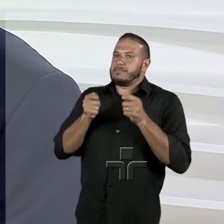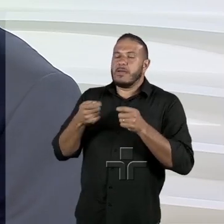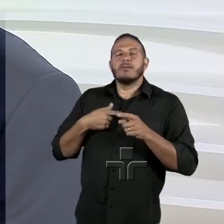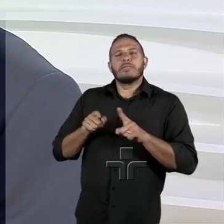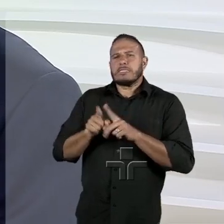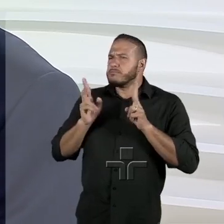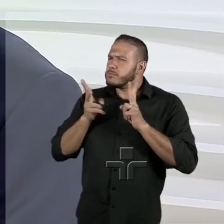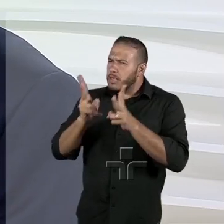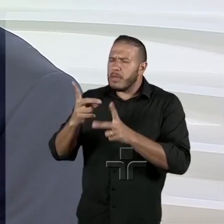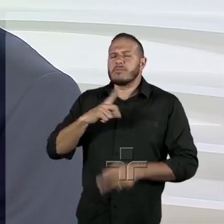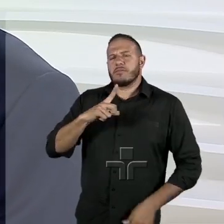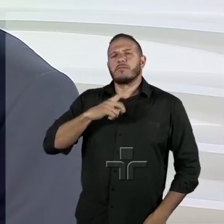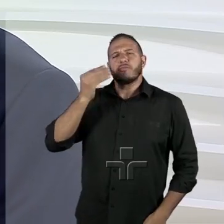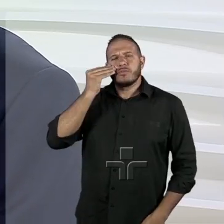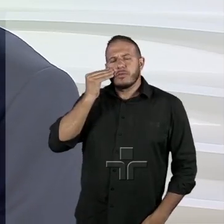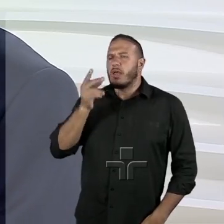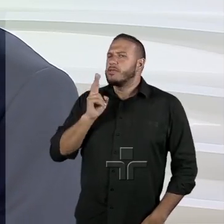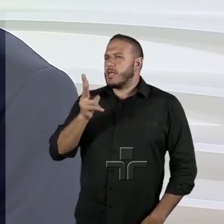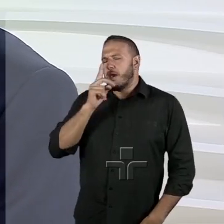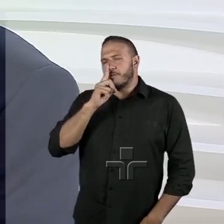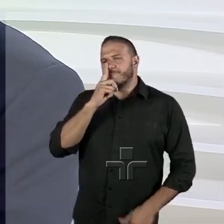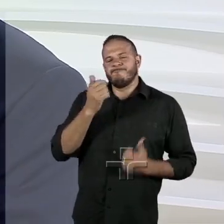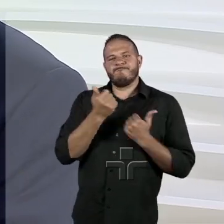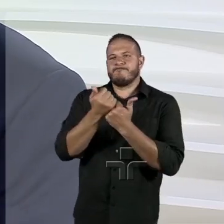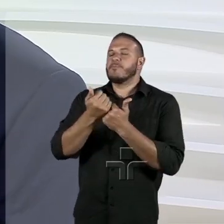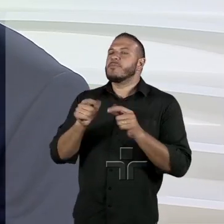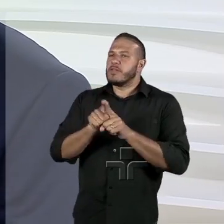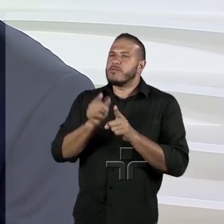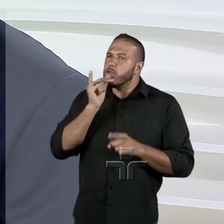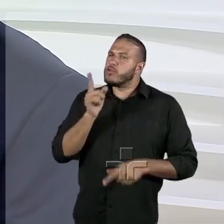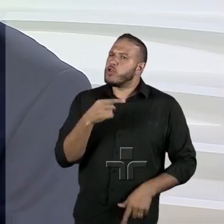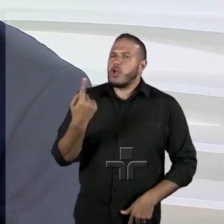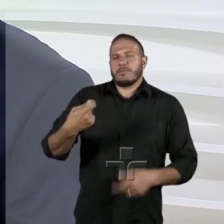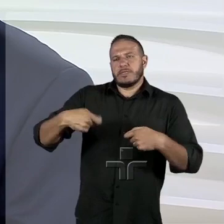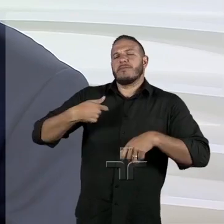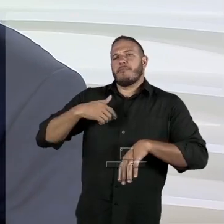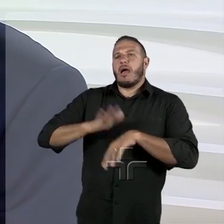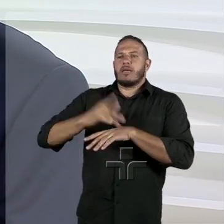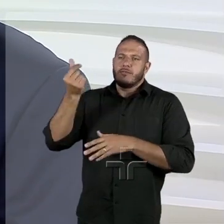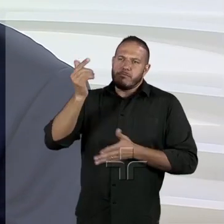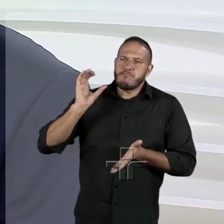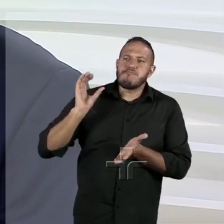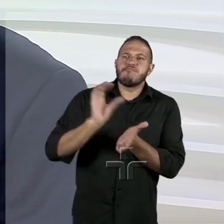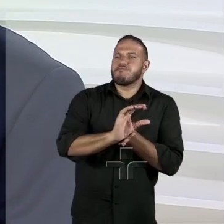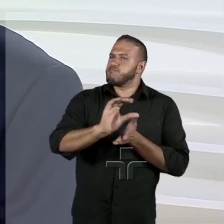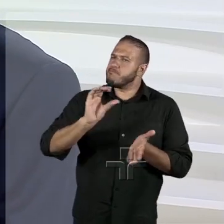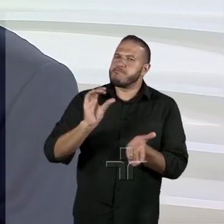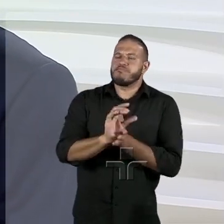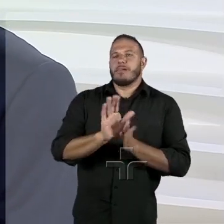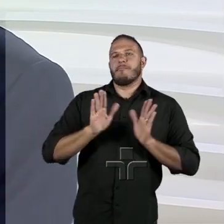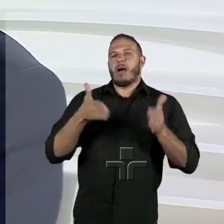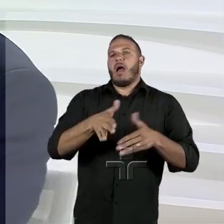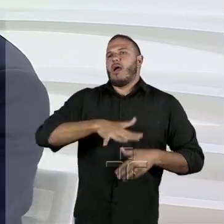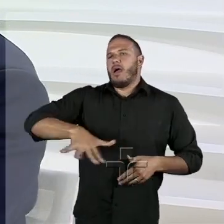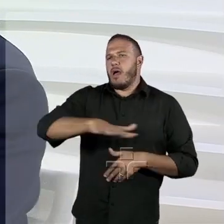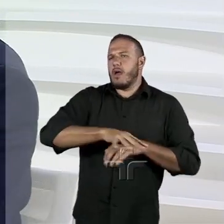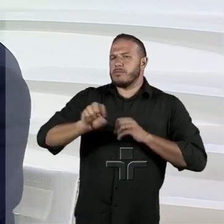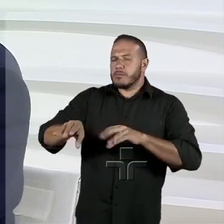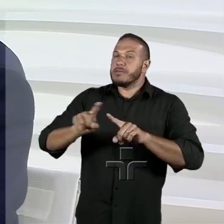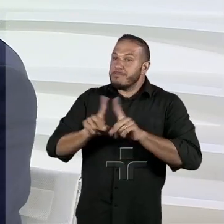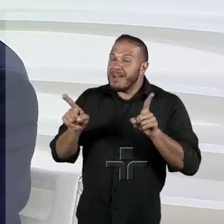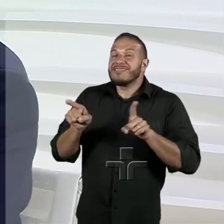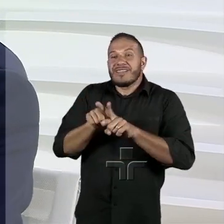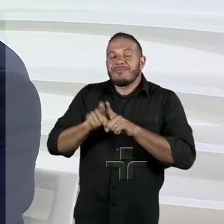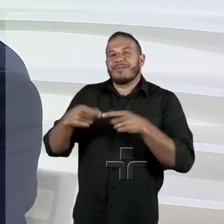as oportunidades que tive, sempre defendi que nós precisamos de mais recursos para a educação, vou sempre defender isso, mas também precisamos